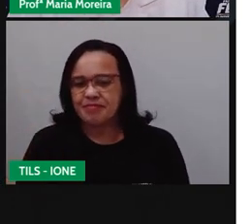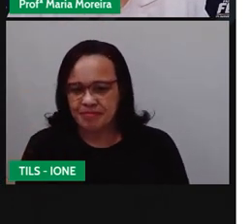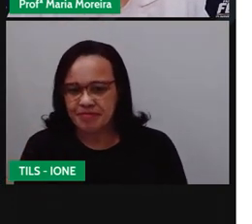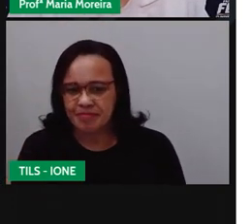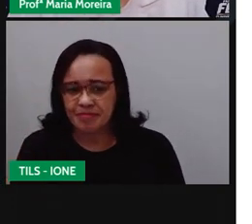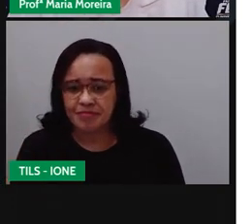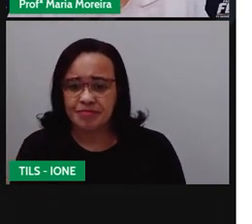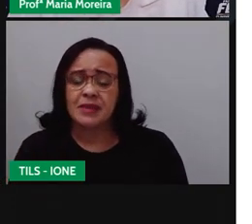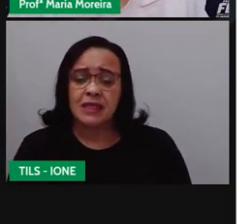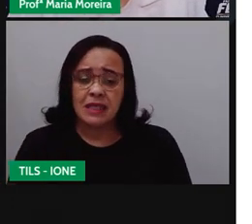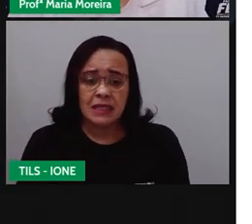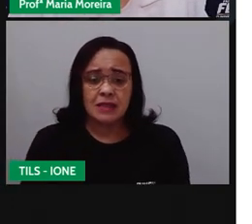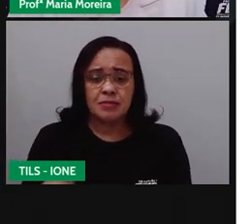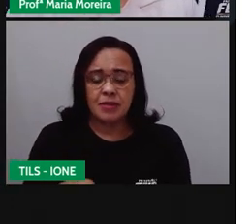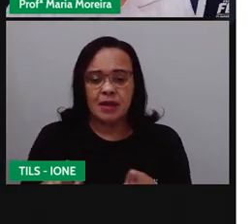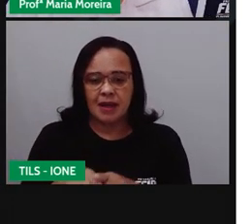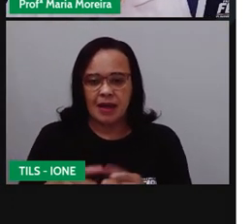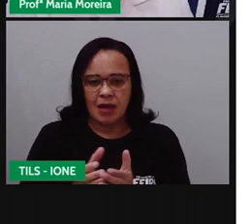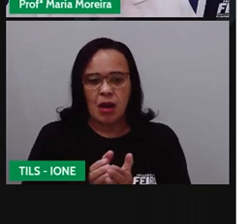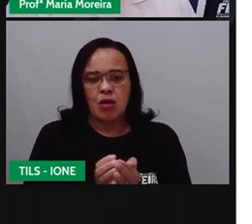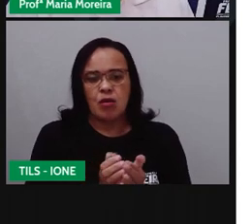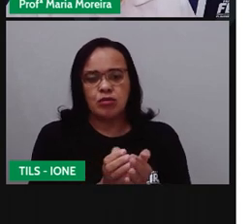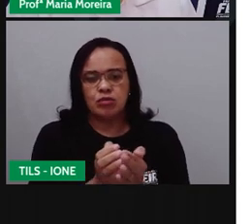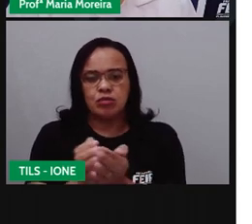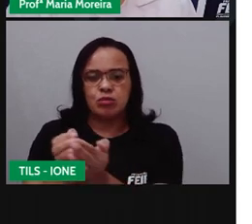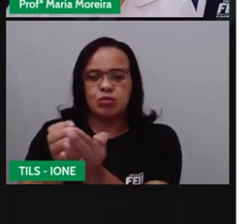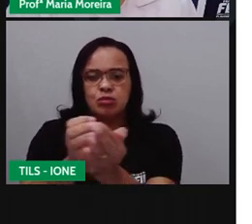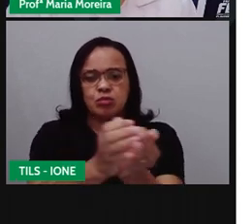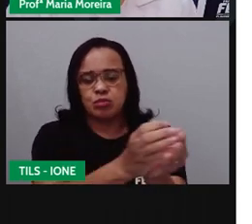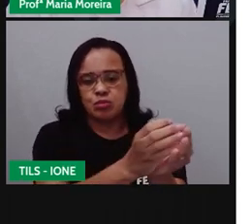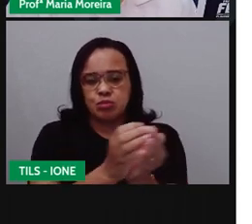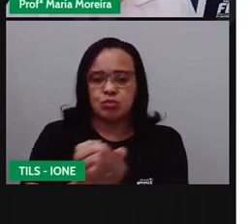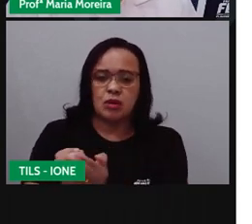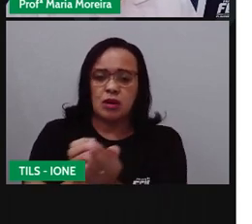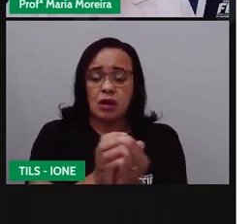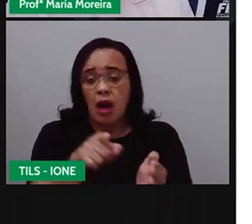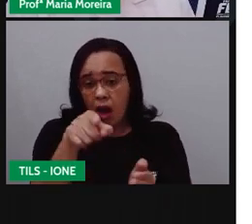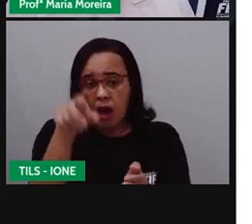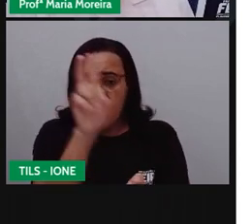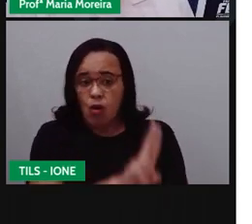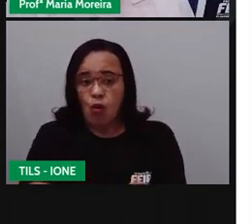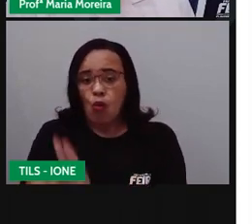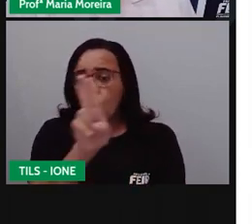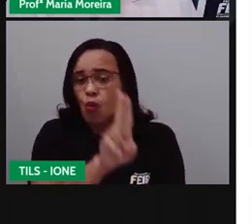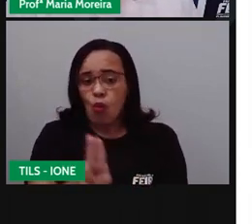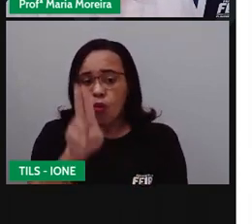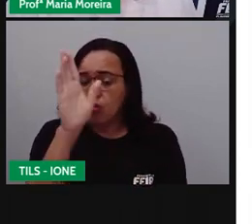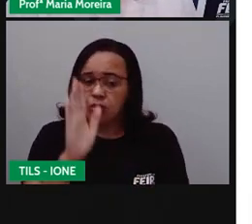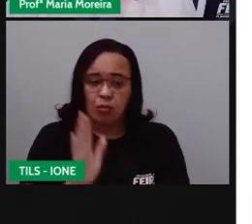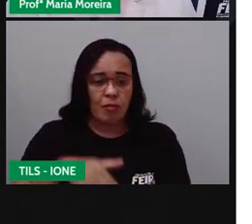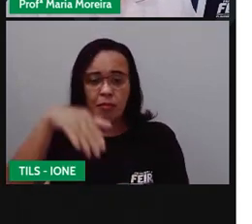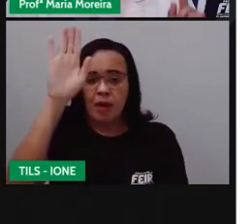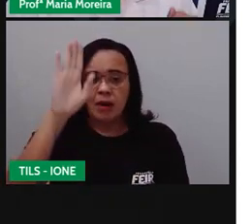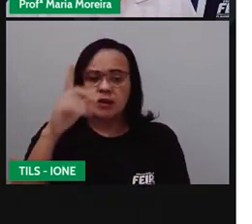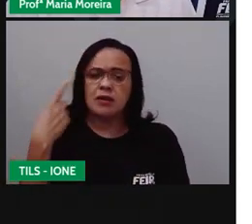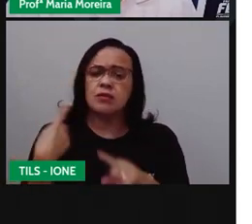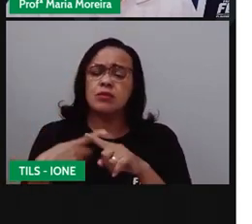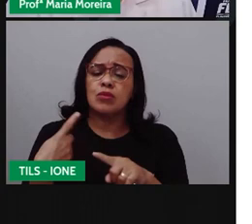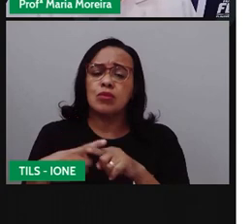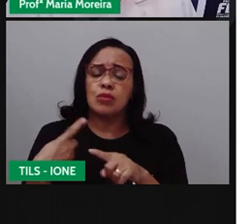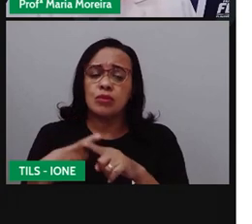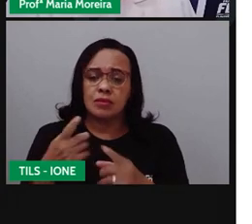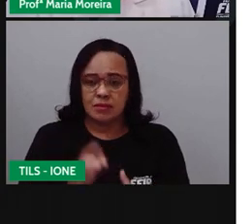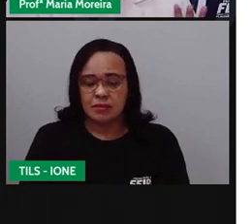Bom, o transporte marítimo, né, é um dos mais utilizados. Por quê? Bom, vamos